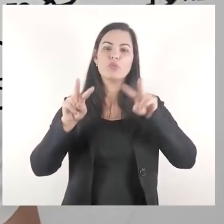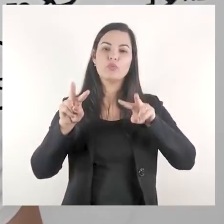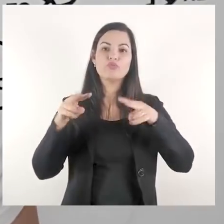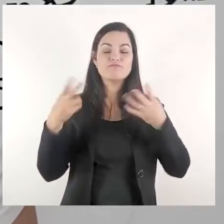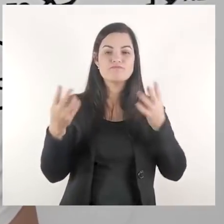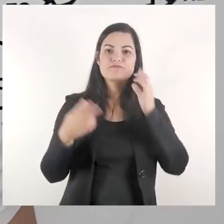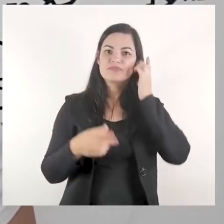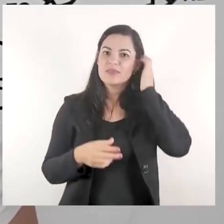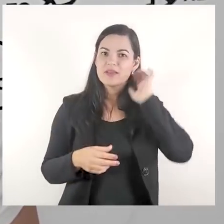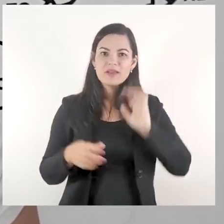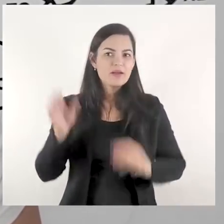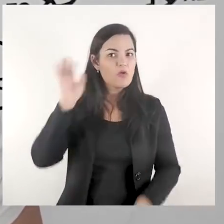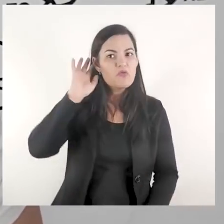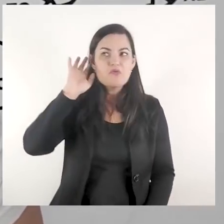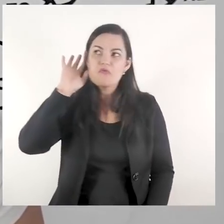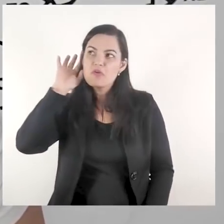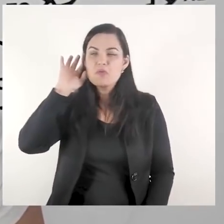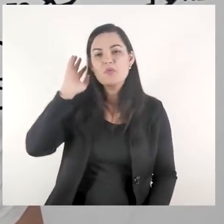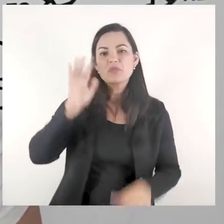que acontece por lá.